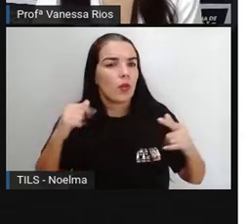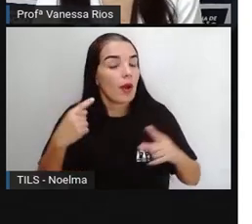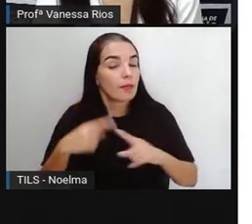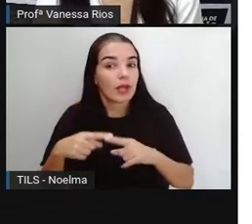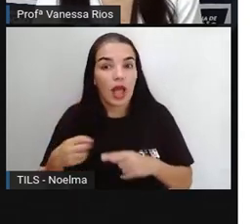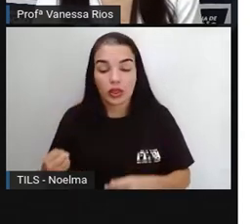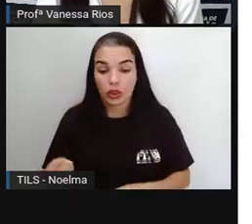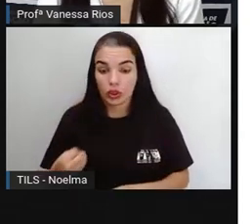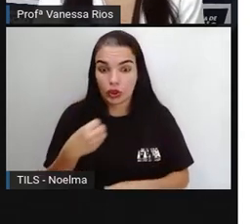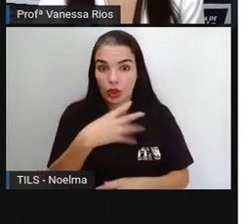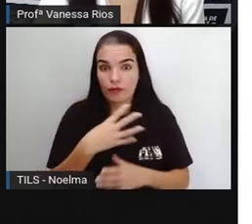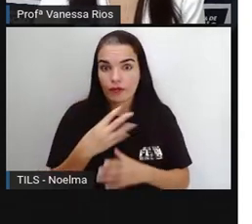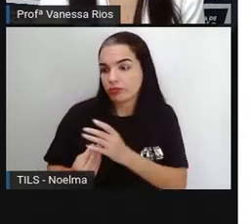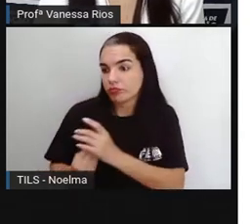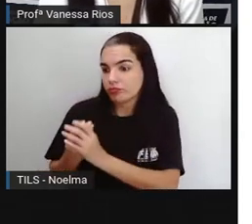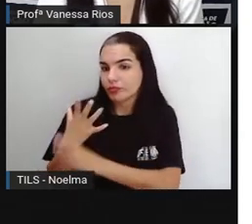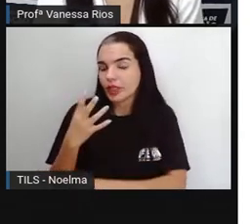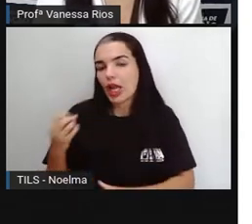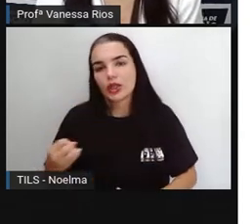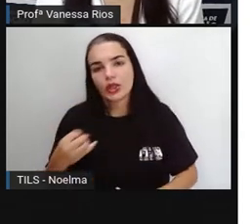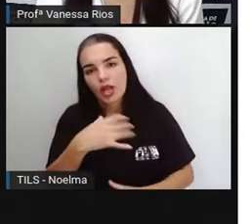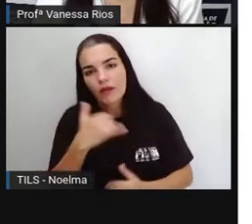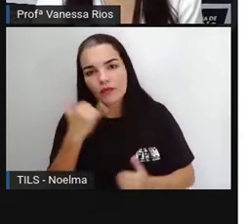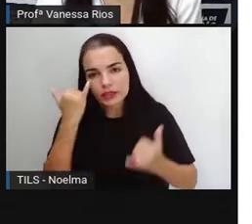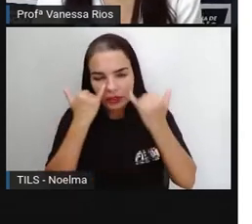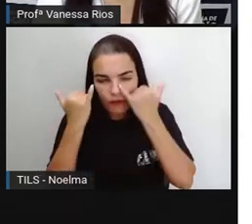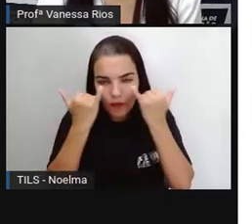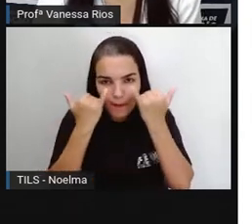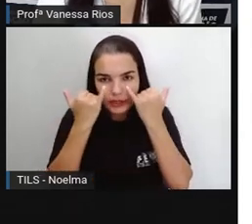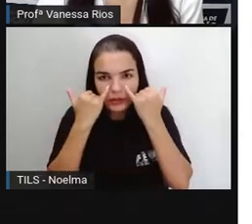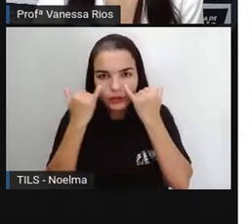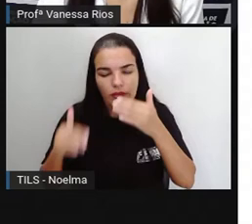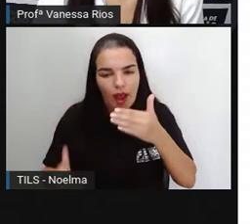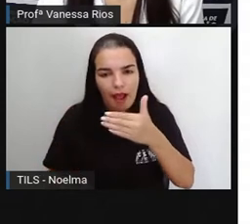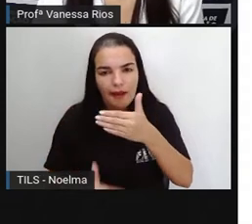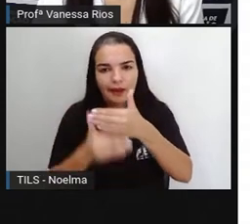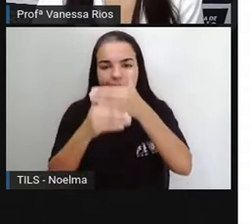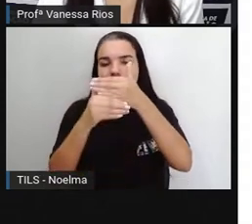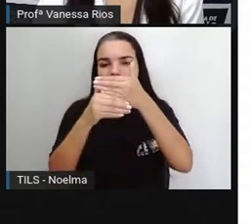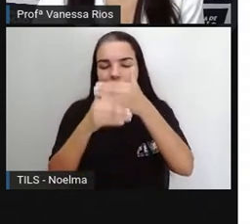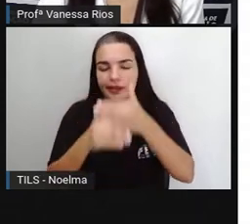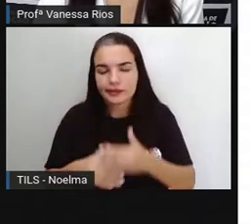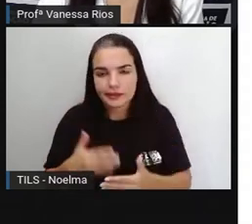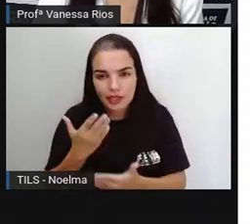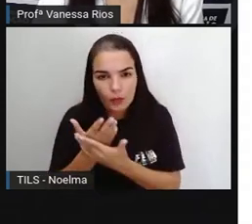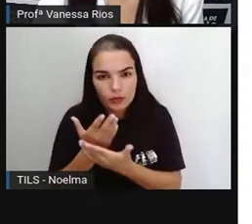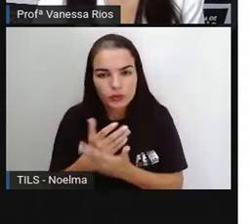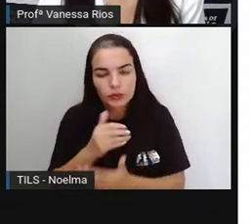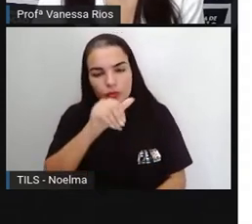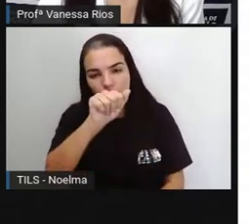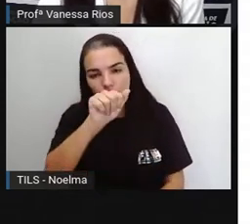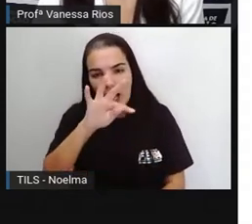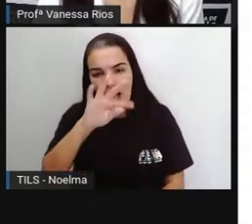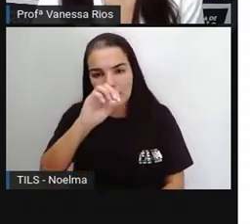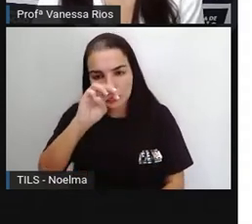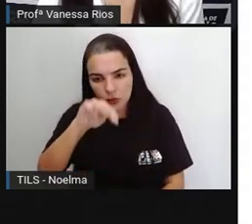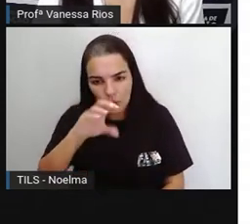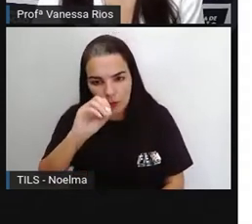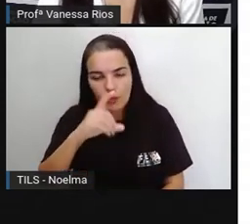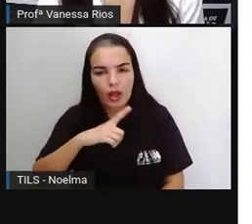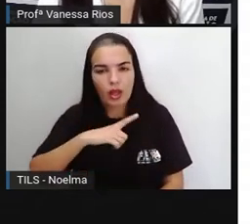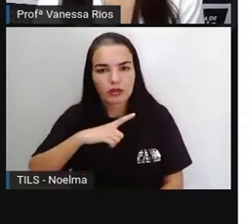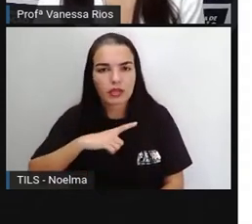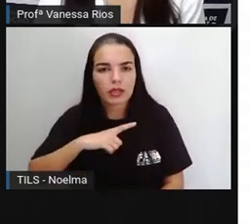descobertas são feitas, novas informações são acrescentadas ao estudo do átomo. A gente observa